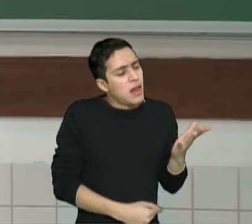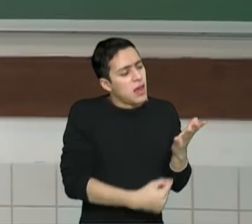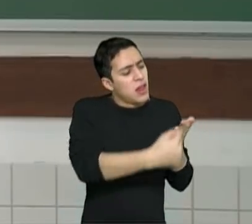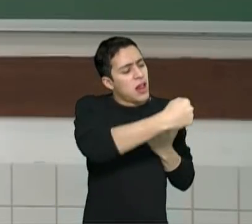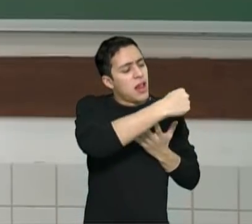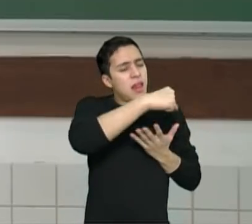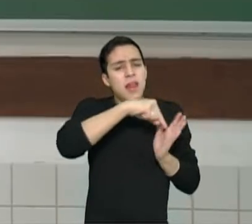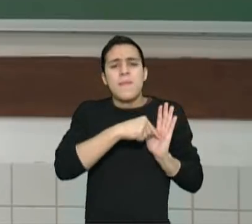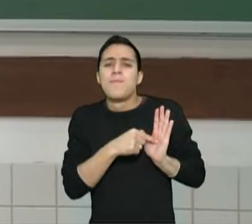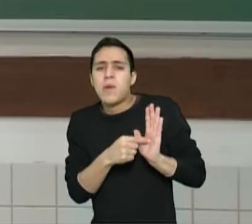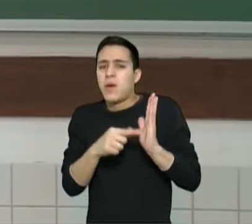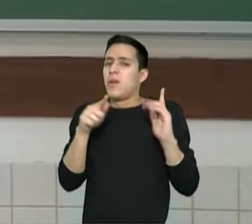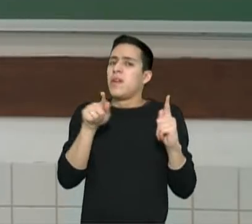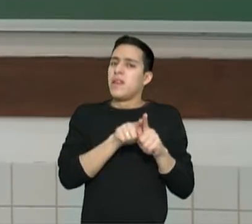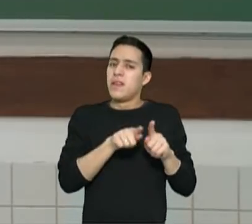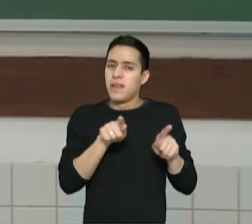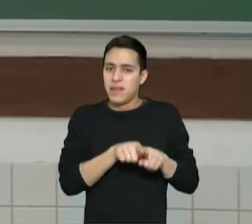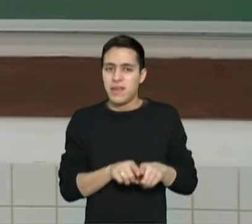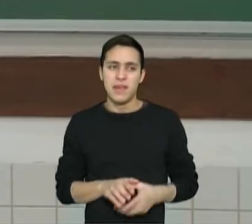formas de representar também.